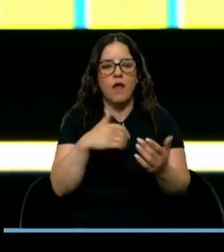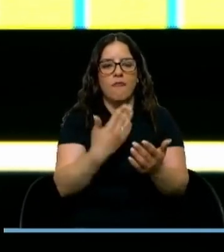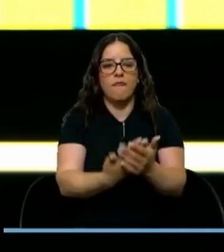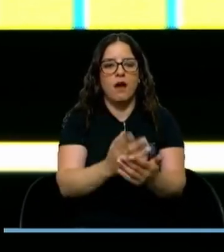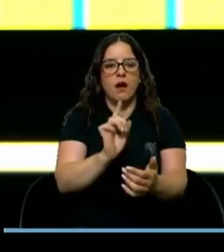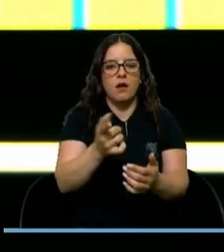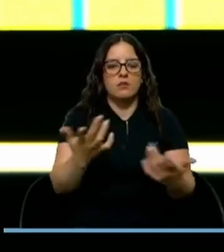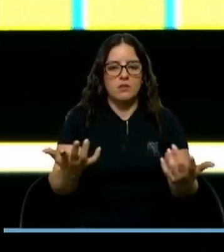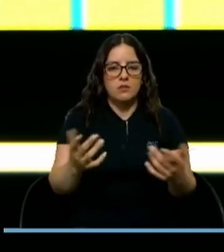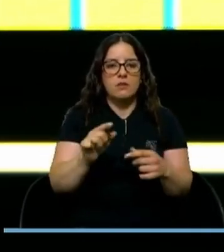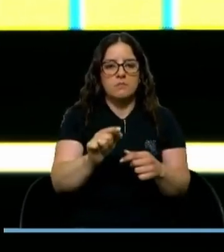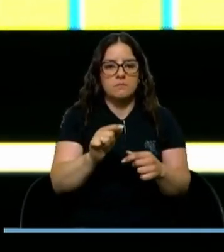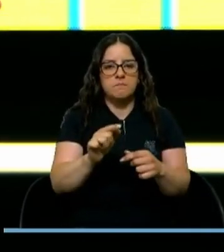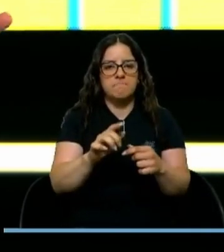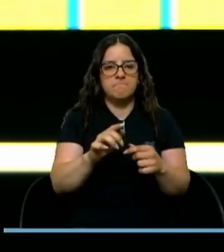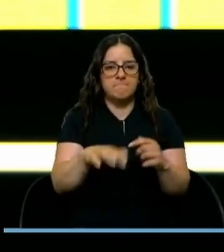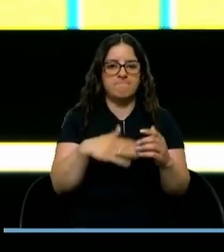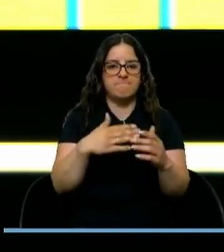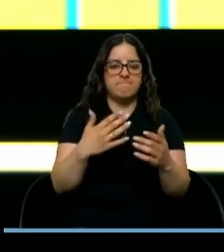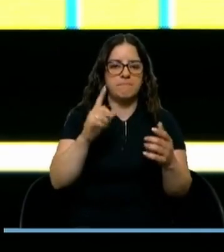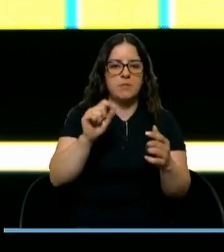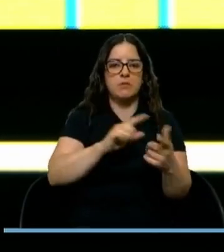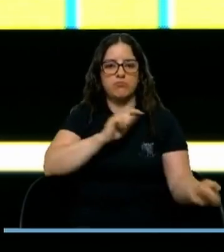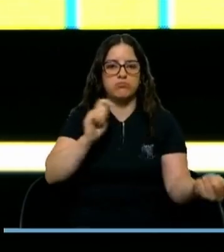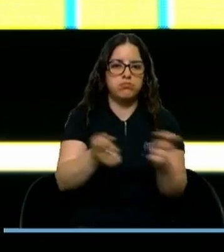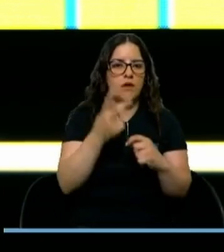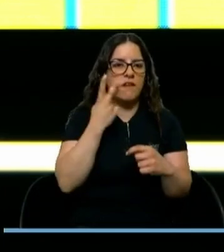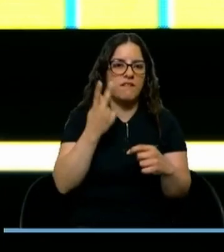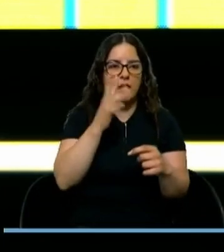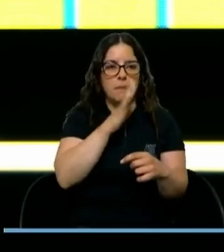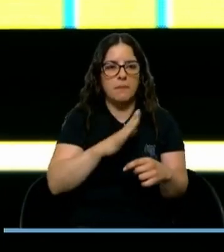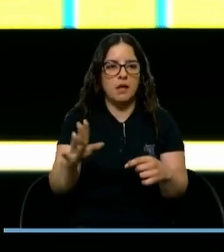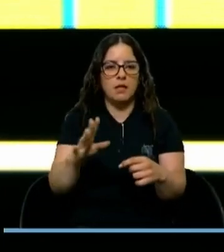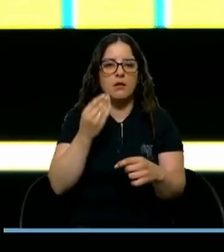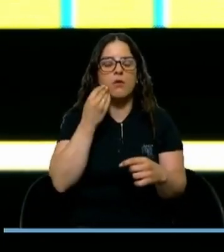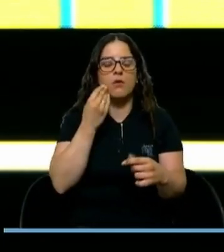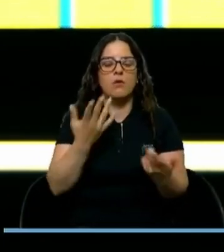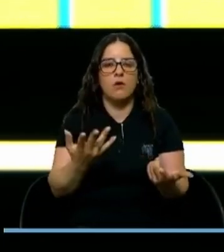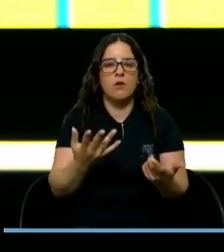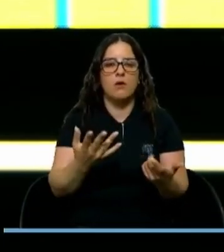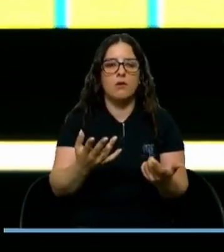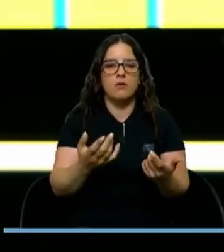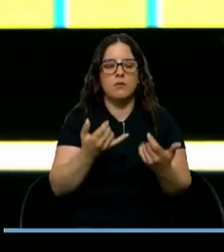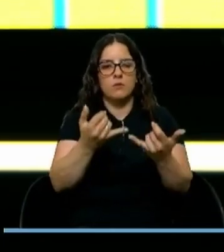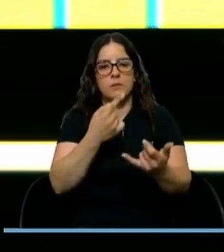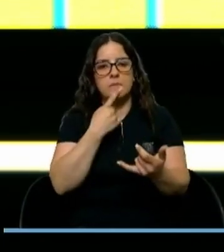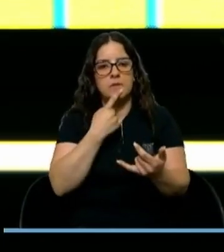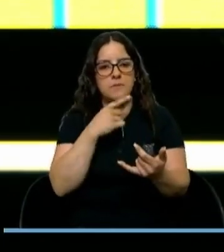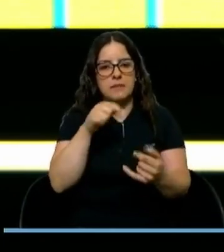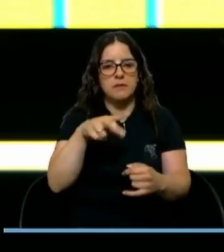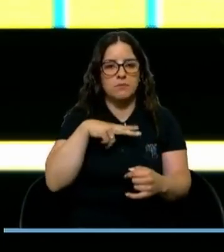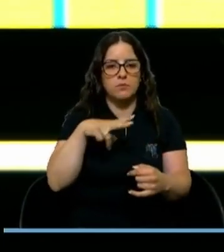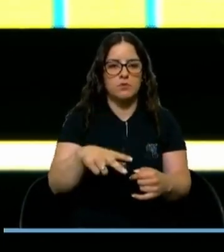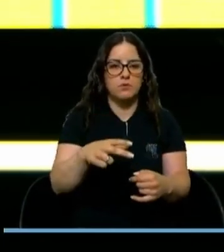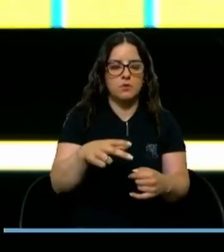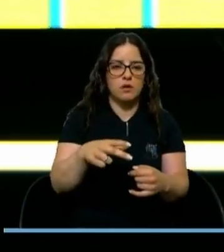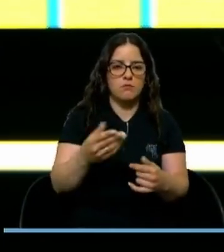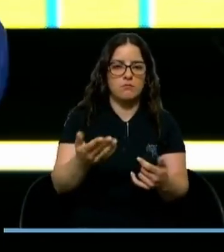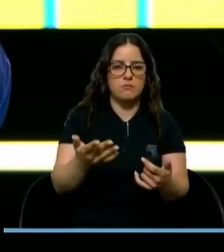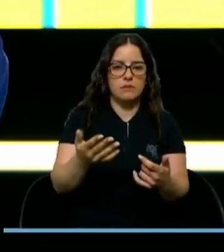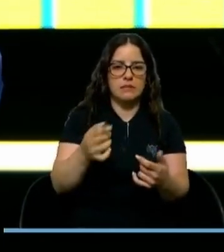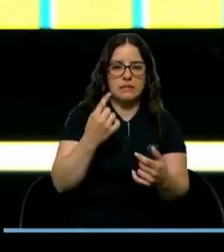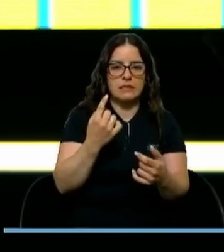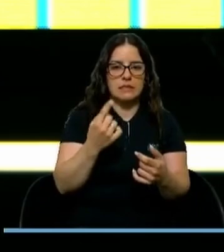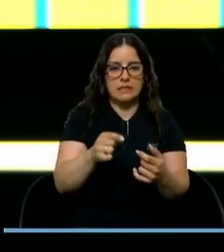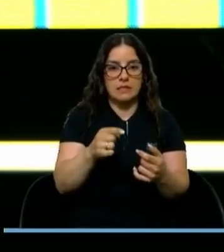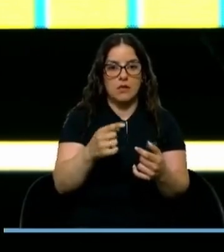em termos de mudança da nossa vida prática em todos os dias, e depois perceber em que ponto estamos aqui em Portugal, nesta que é uma das